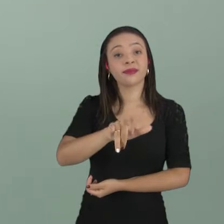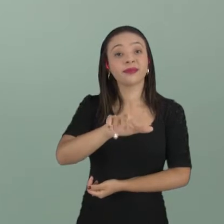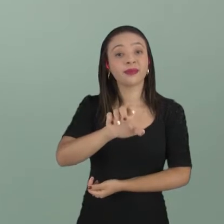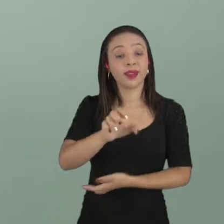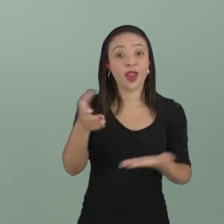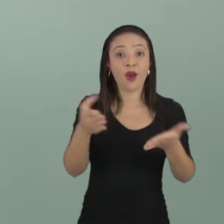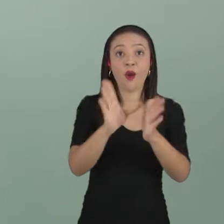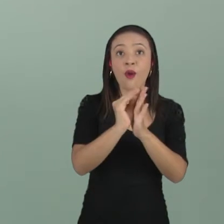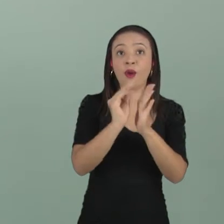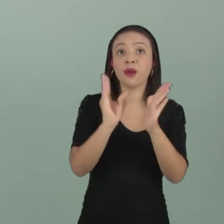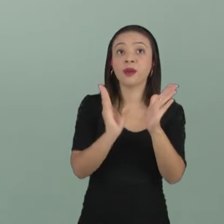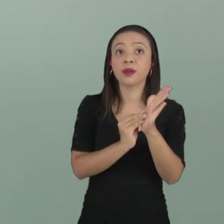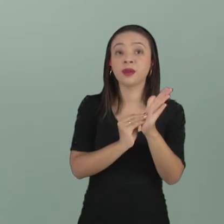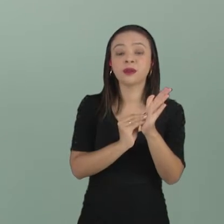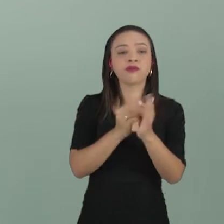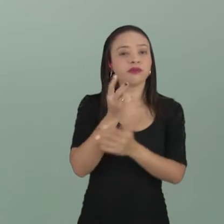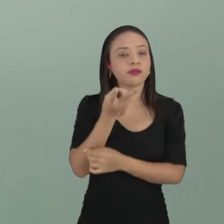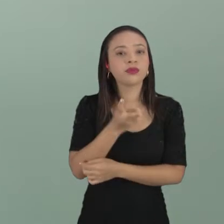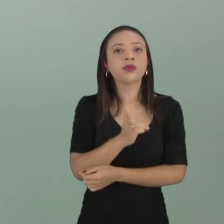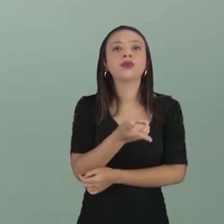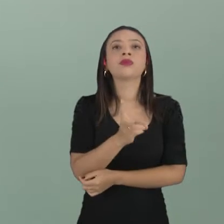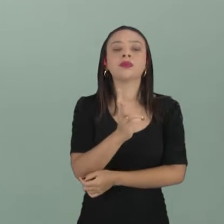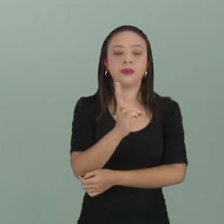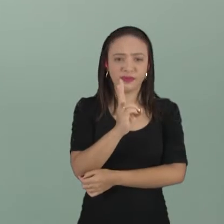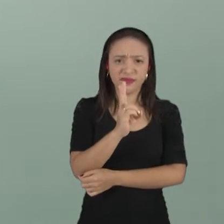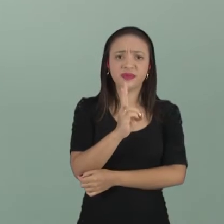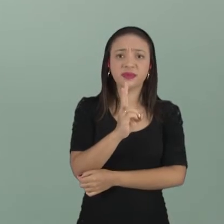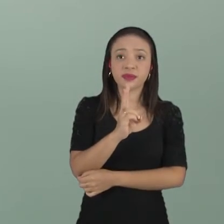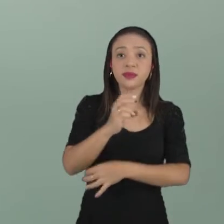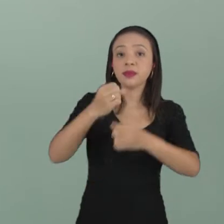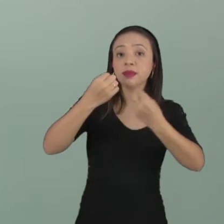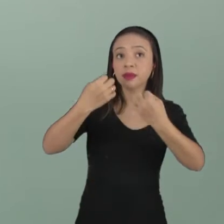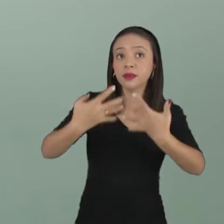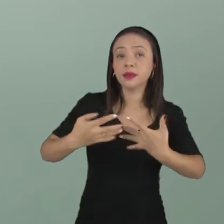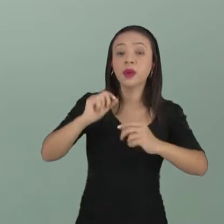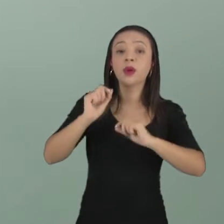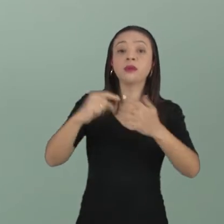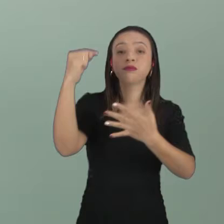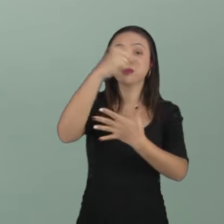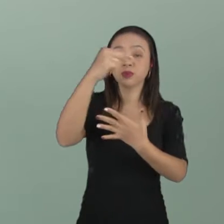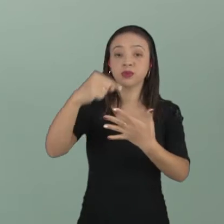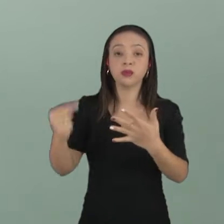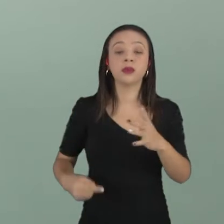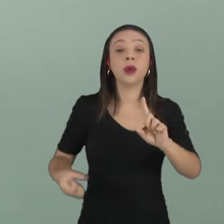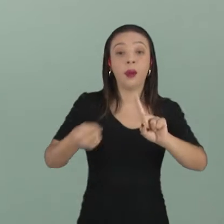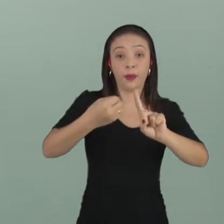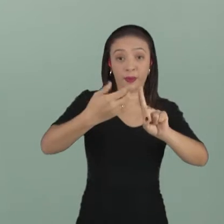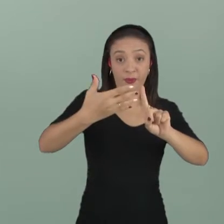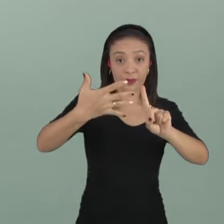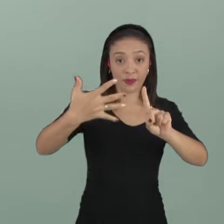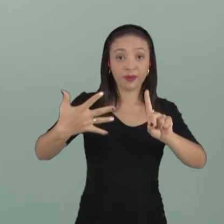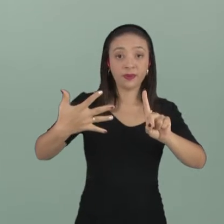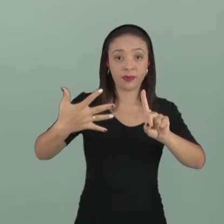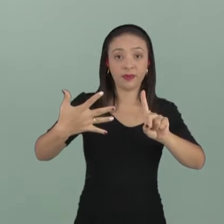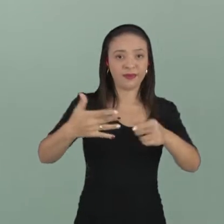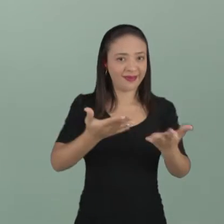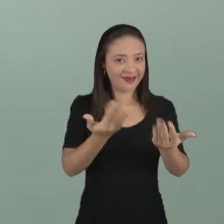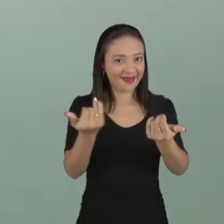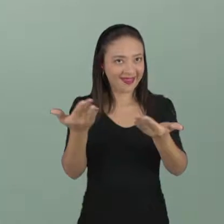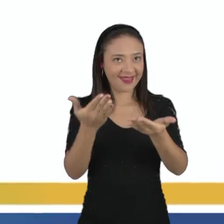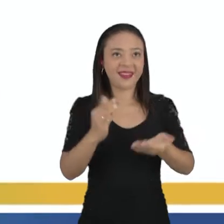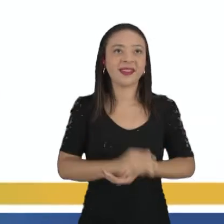nosso conteúdo de hoje, dando continuidade, nós vamos falar sobre operadores argumentativos. Vamos